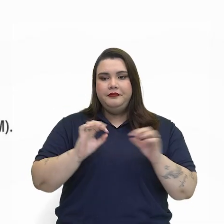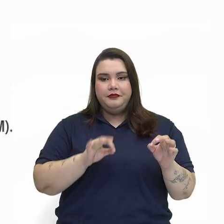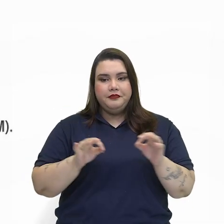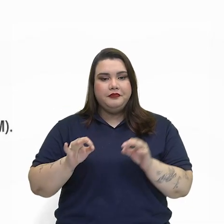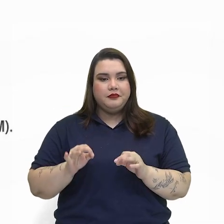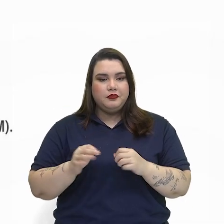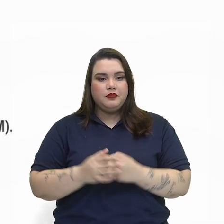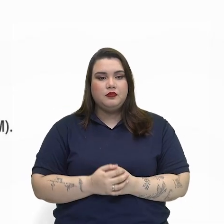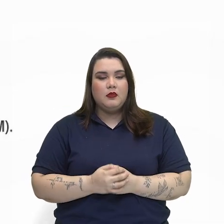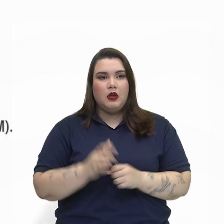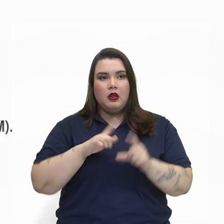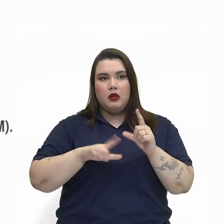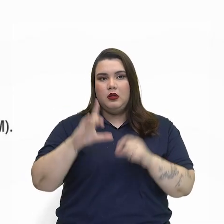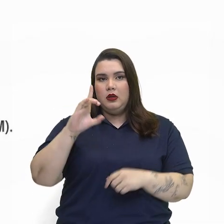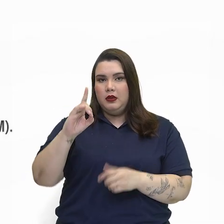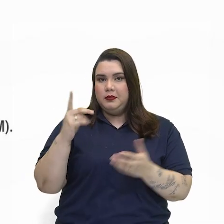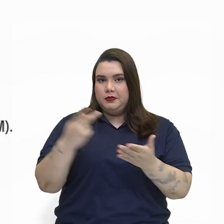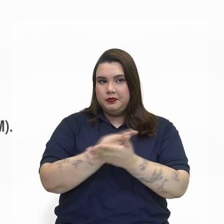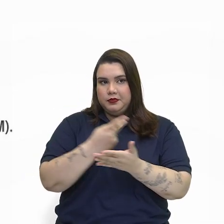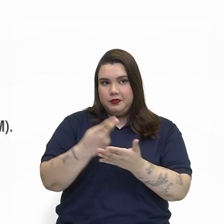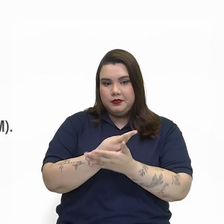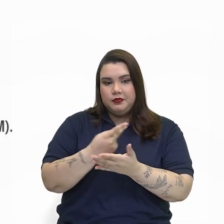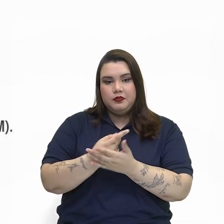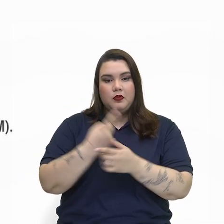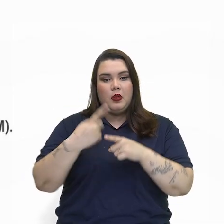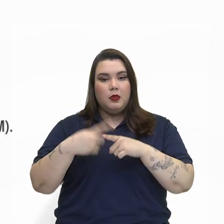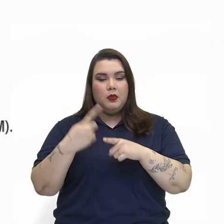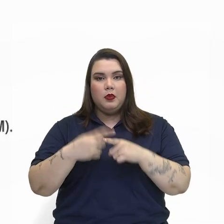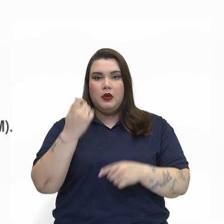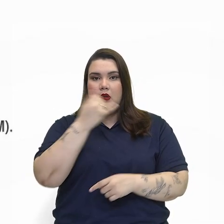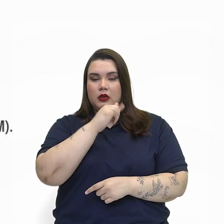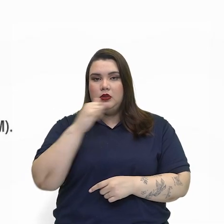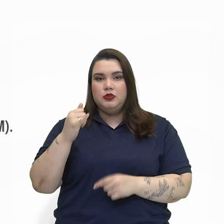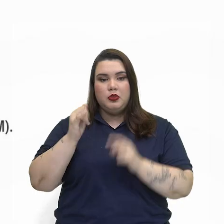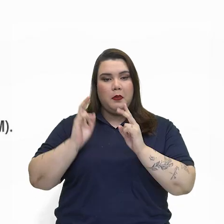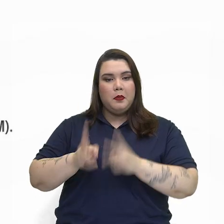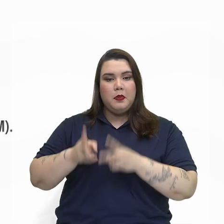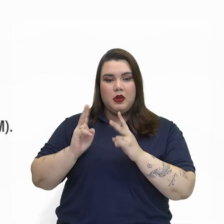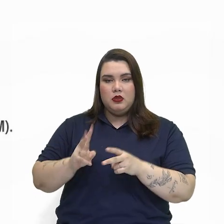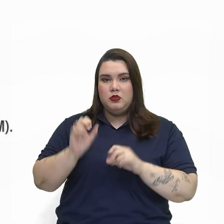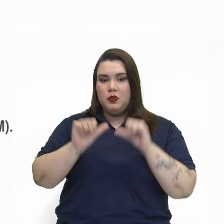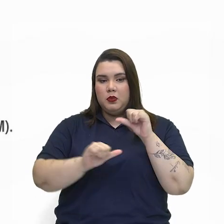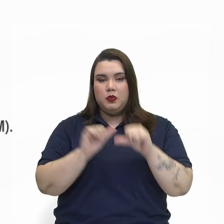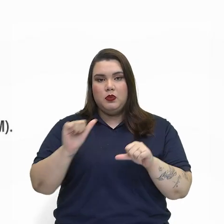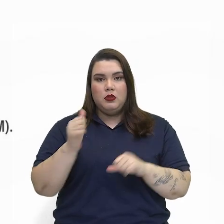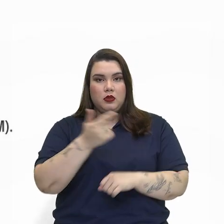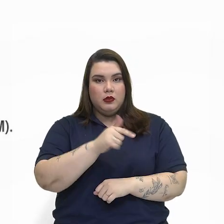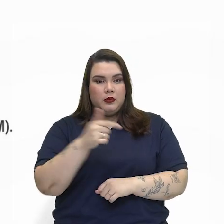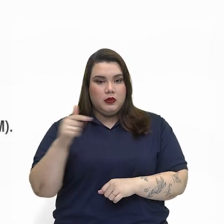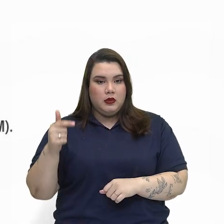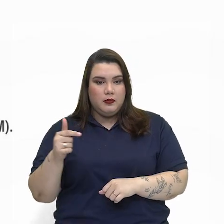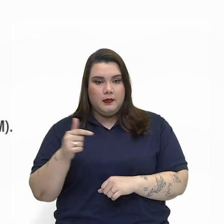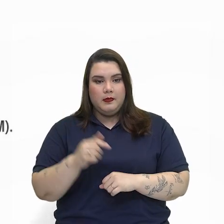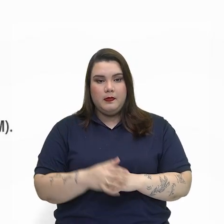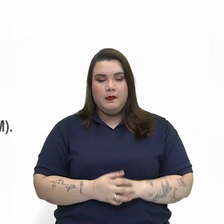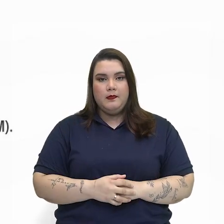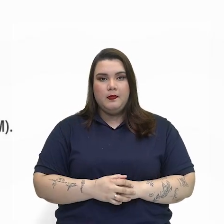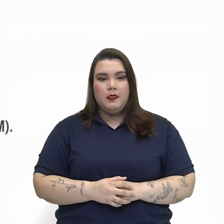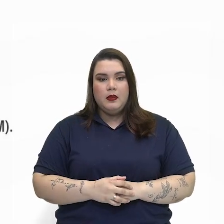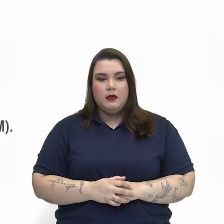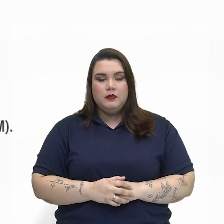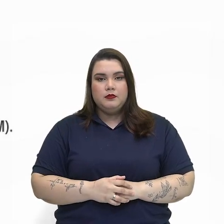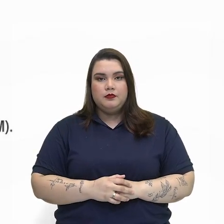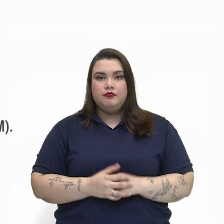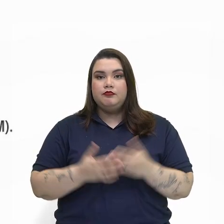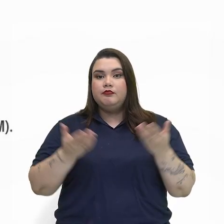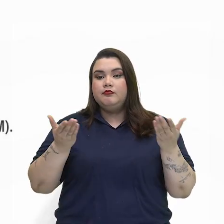energia também não, porque a energia ela permanece constante em sistemas isolados. E